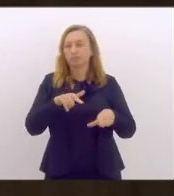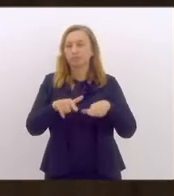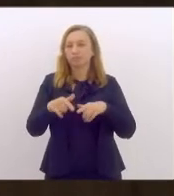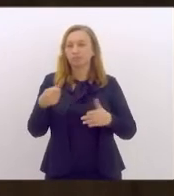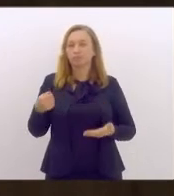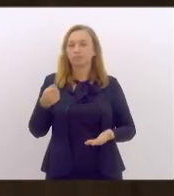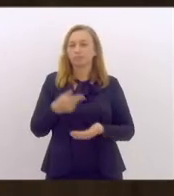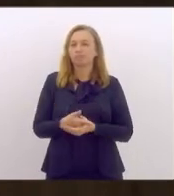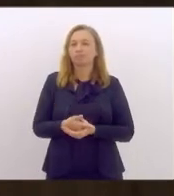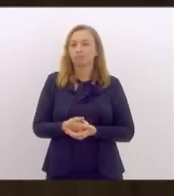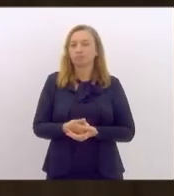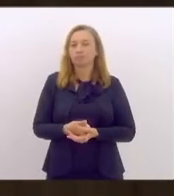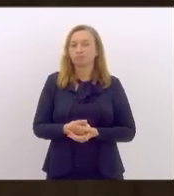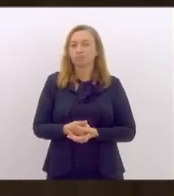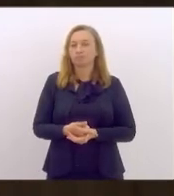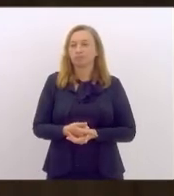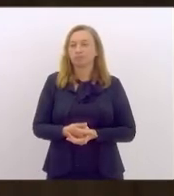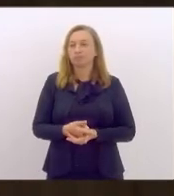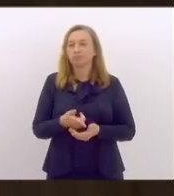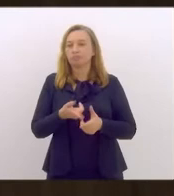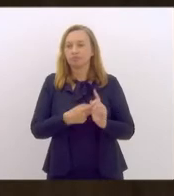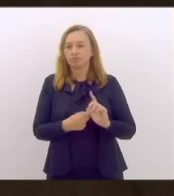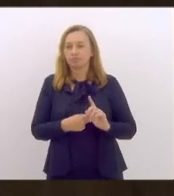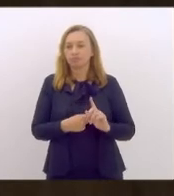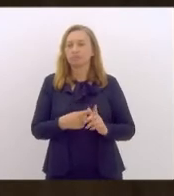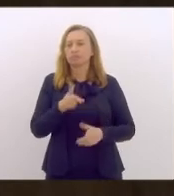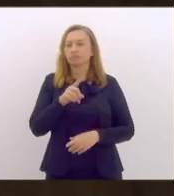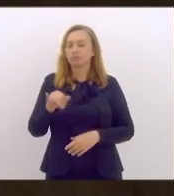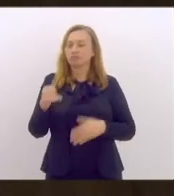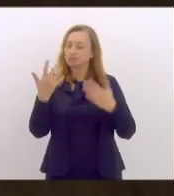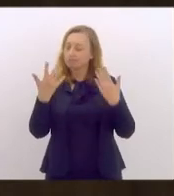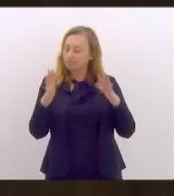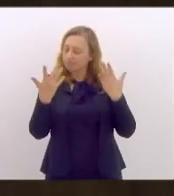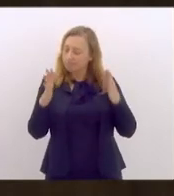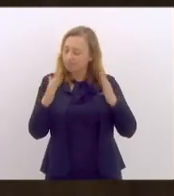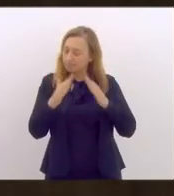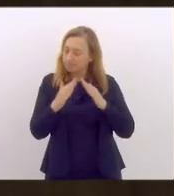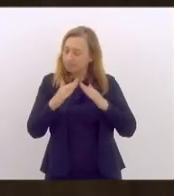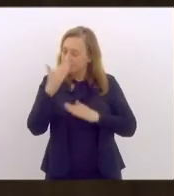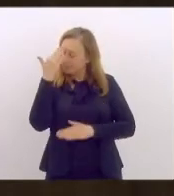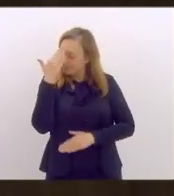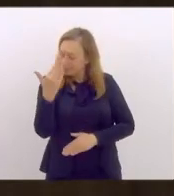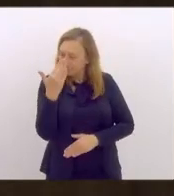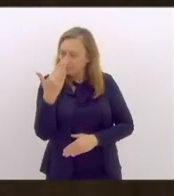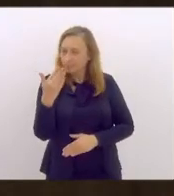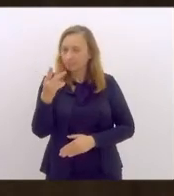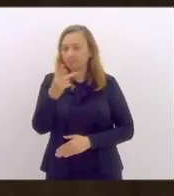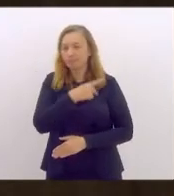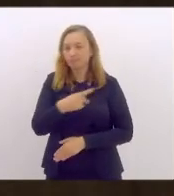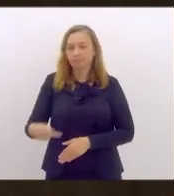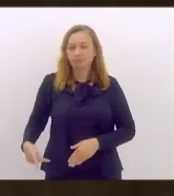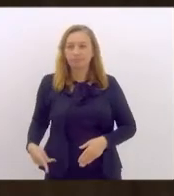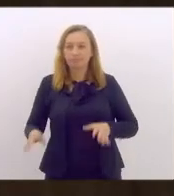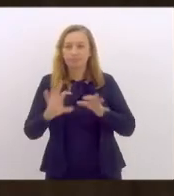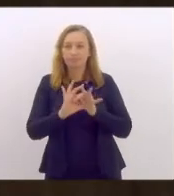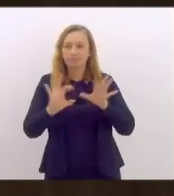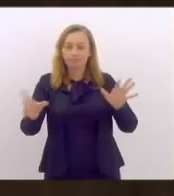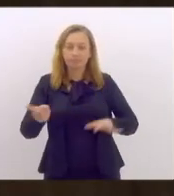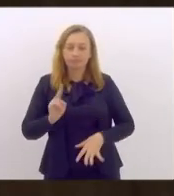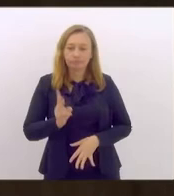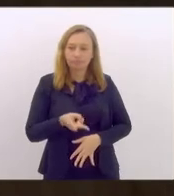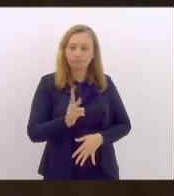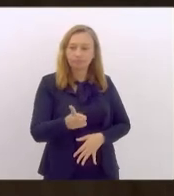suas contas em dia então parabéns a casa obrigado Presidente democrático sempre